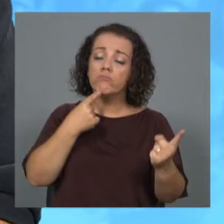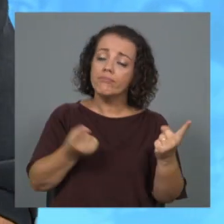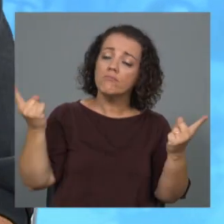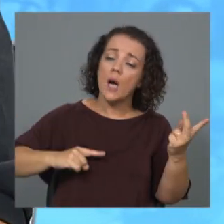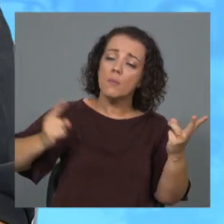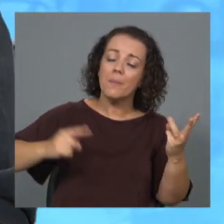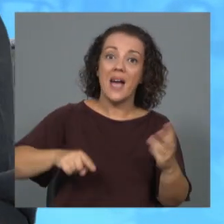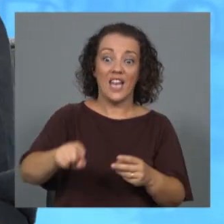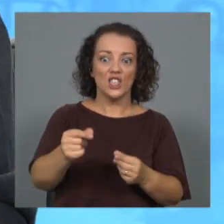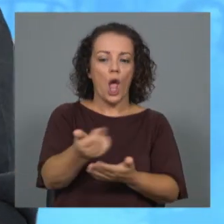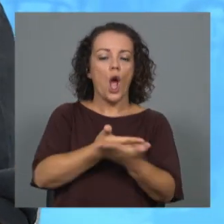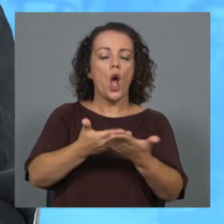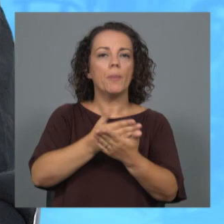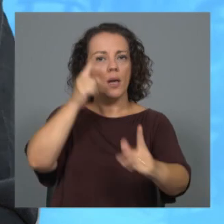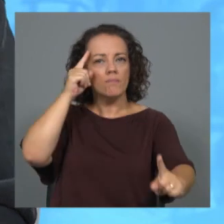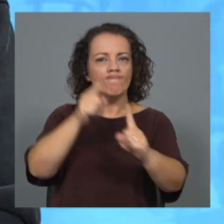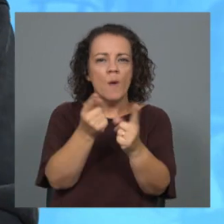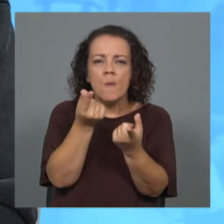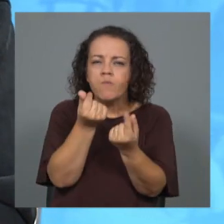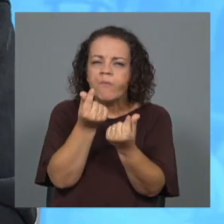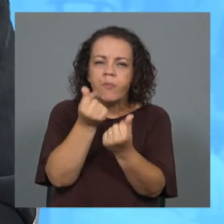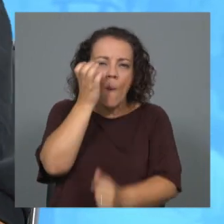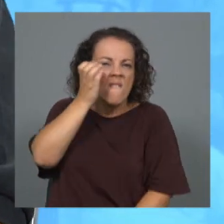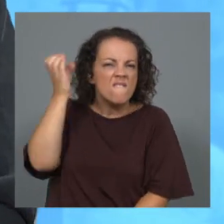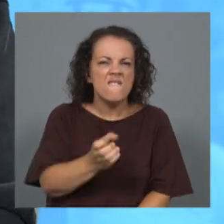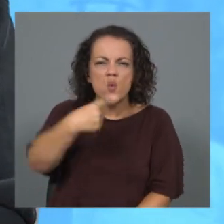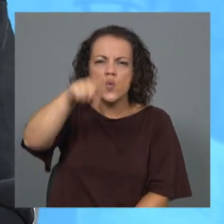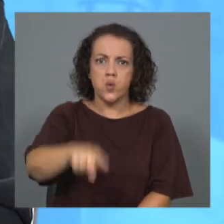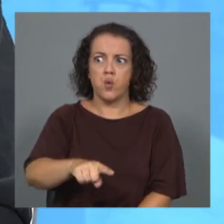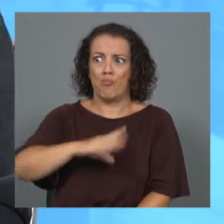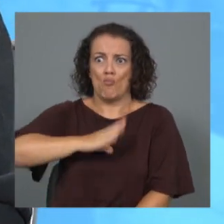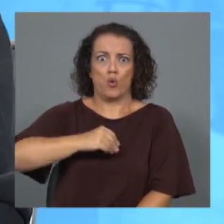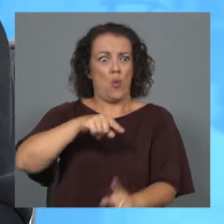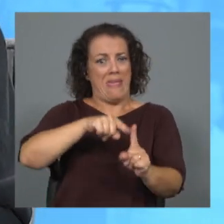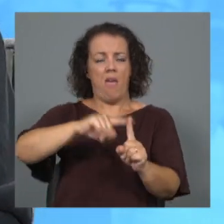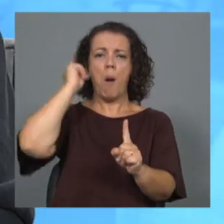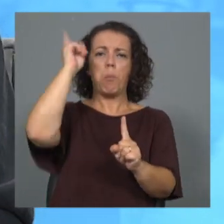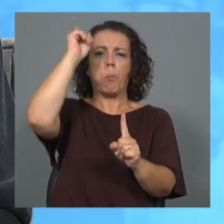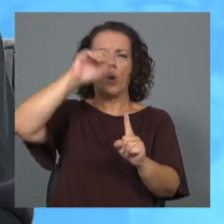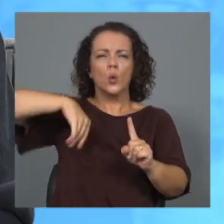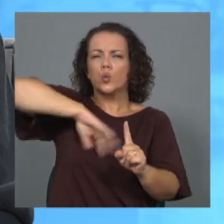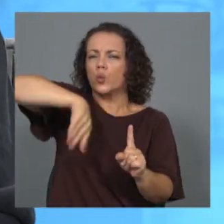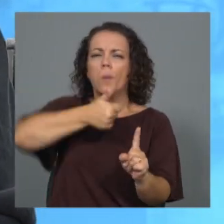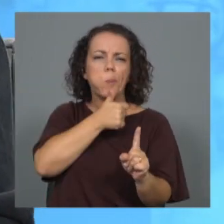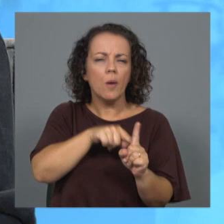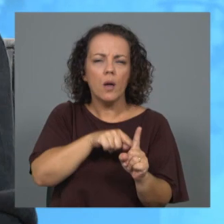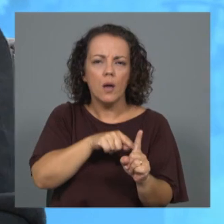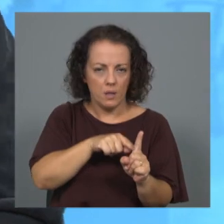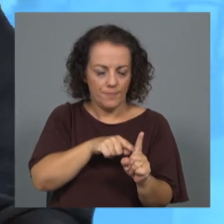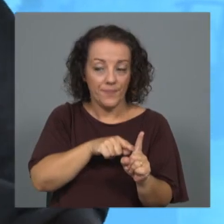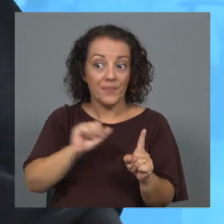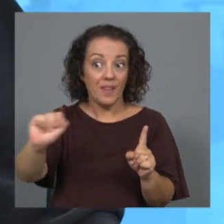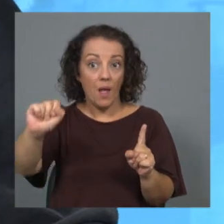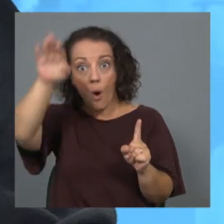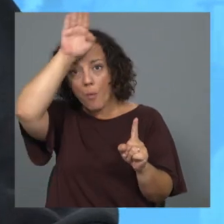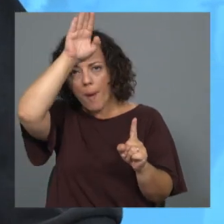economia, que é o capitalismo mais selvagem que existe, é o que reina no mundo. Isto, em definição do Papa Francisco,